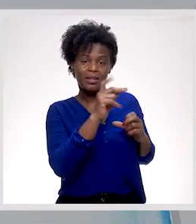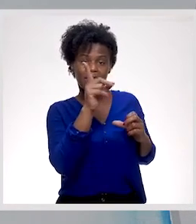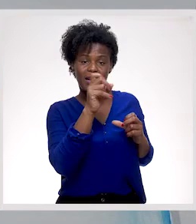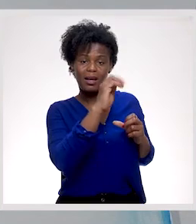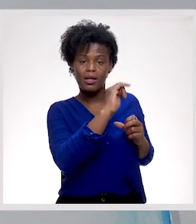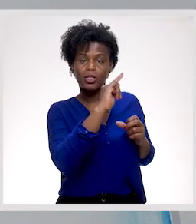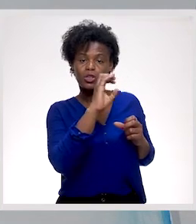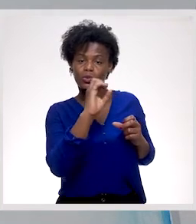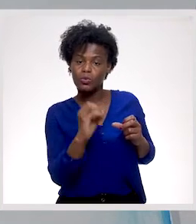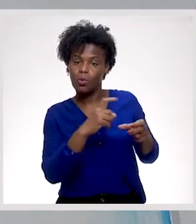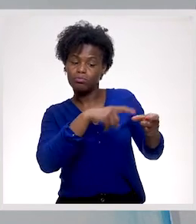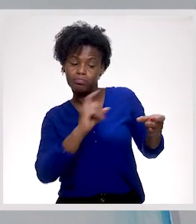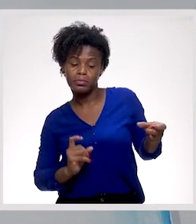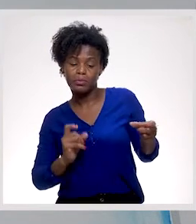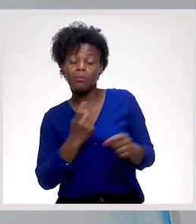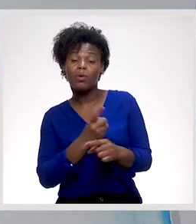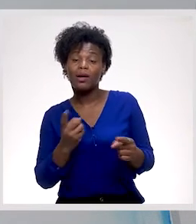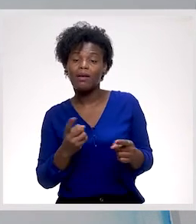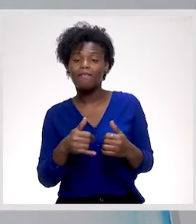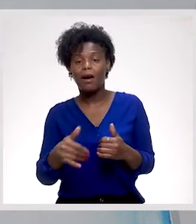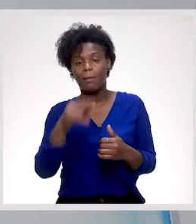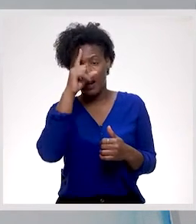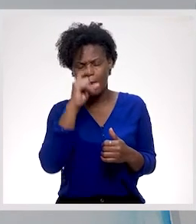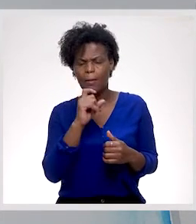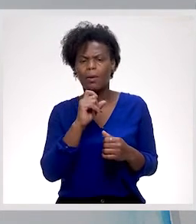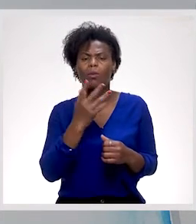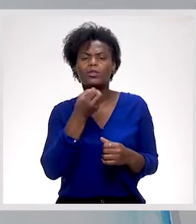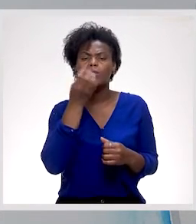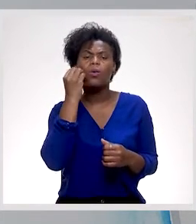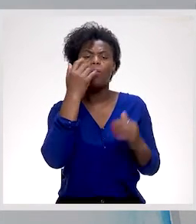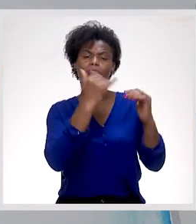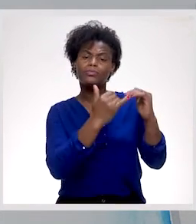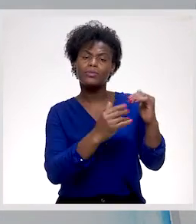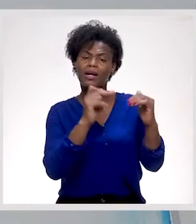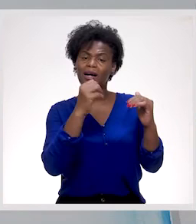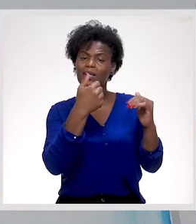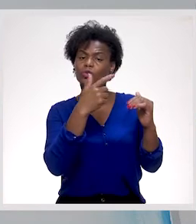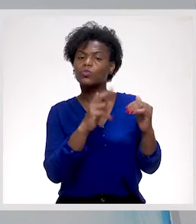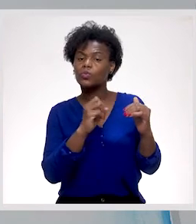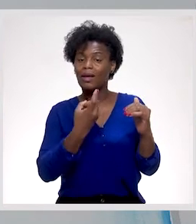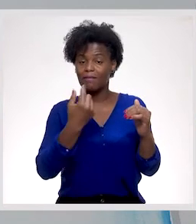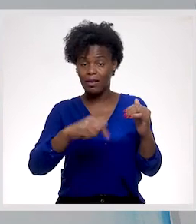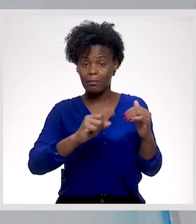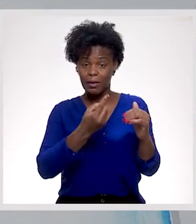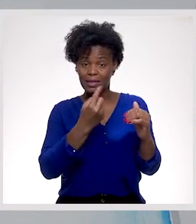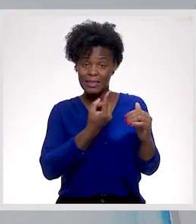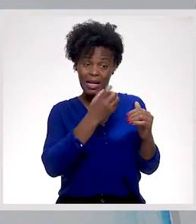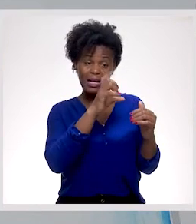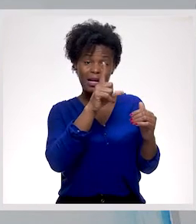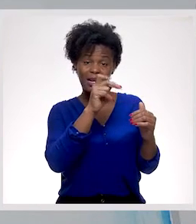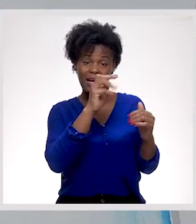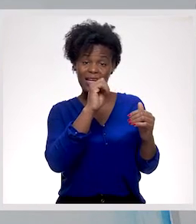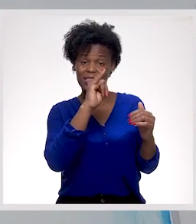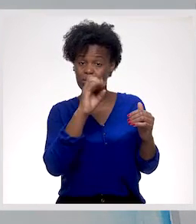clássicos? Vamos recordar as características que um astro deve ter para ser considerado um planeta clássico. Tem que girar